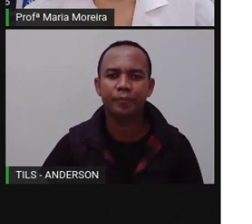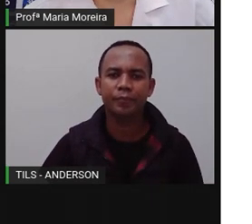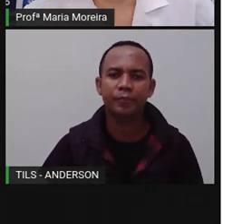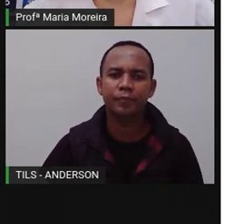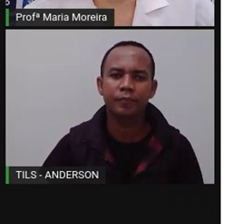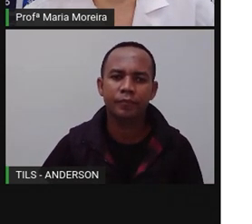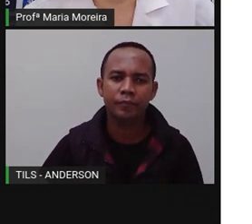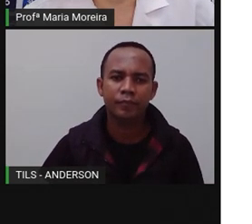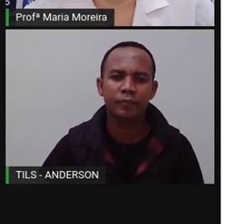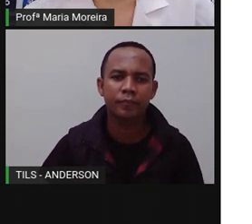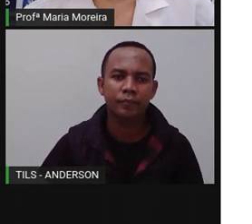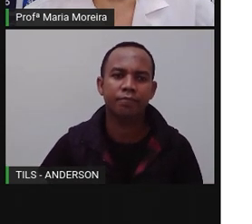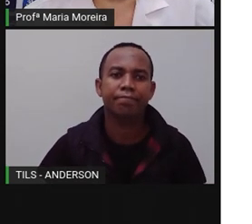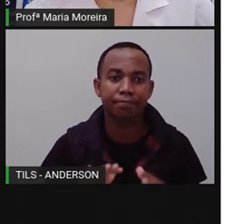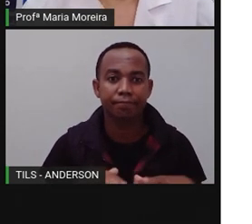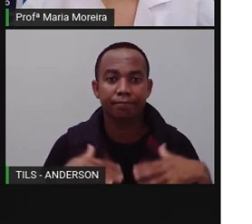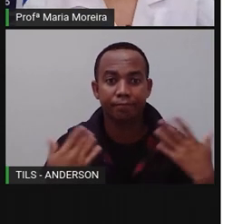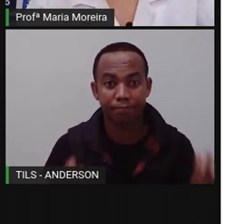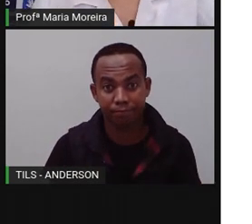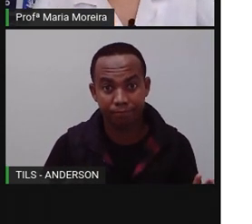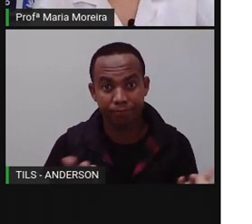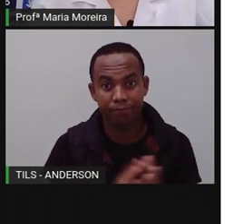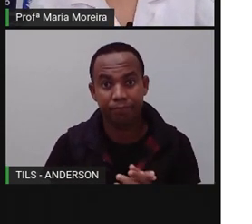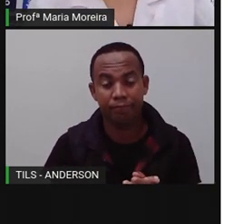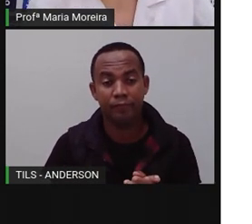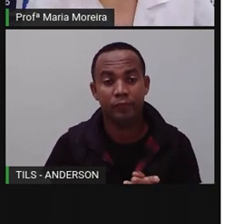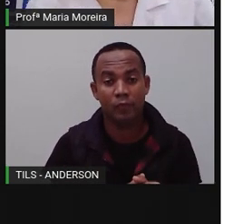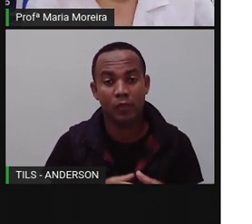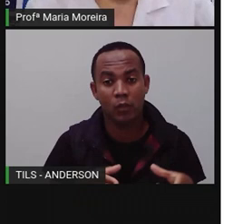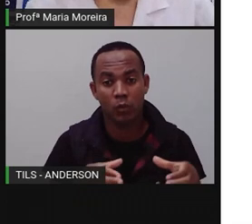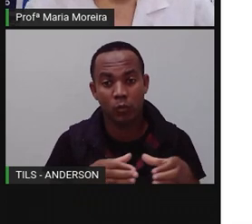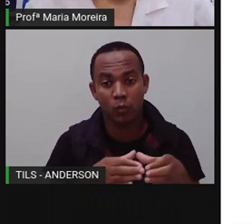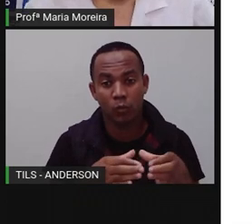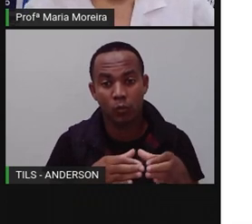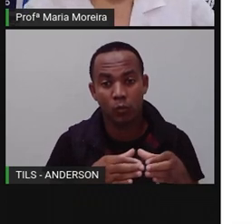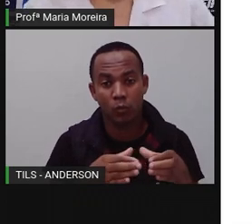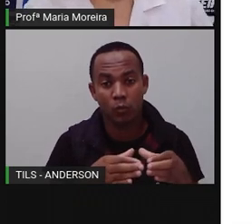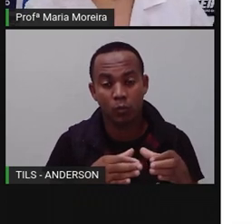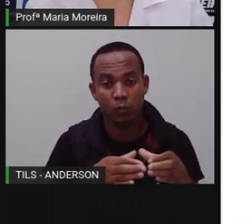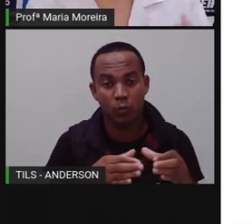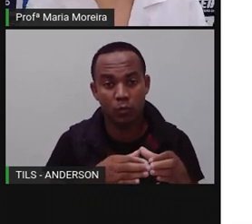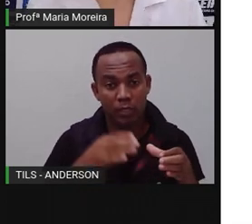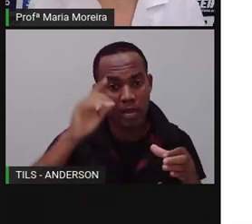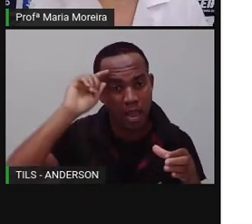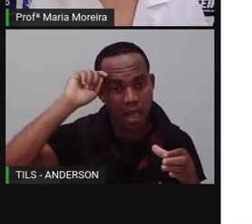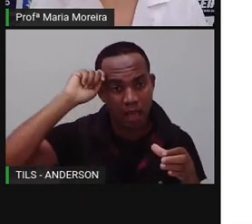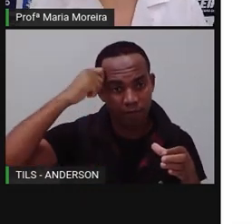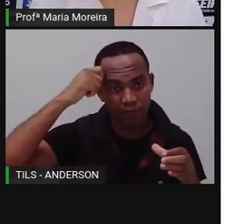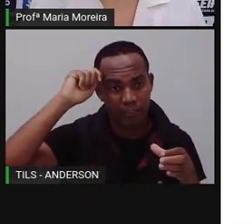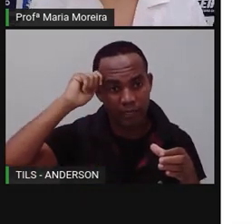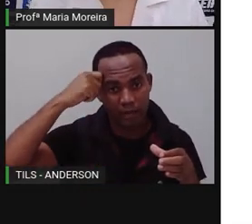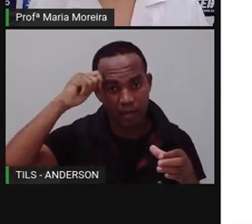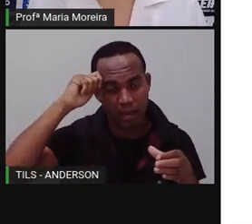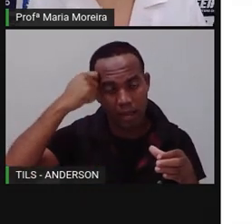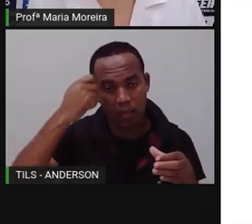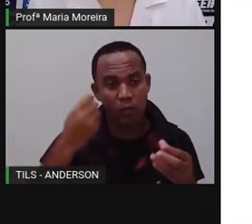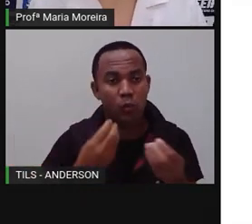Não? Então vamos lá. É, a origem distinta, né, dos africanos, porque a gente fala assim,